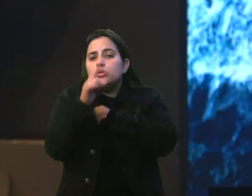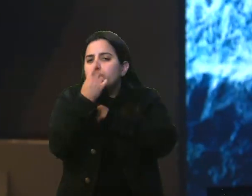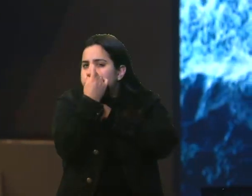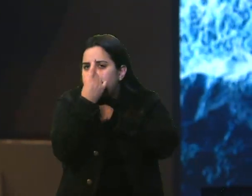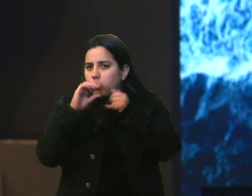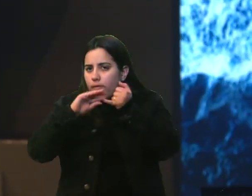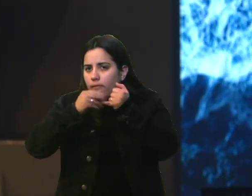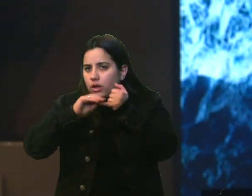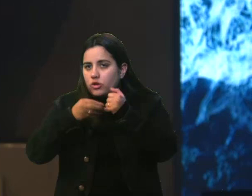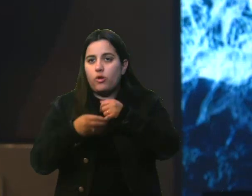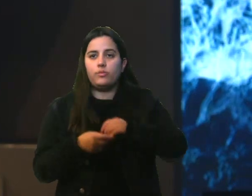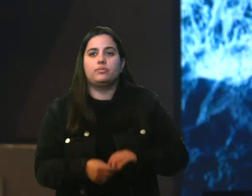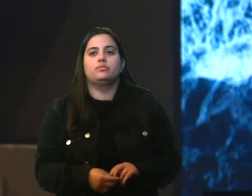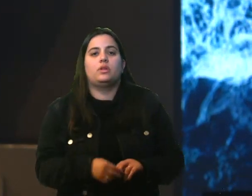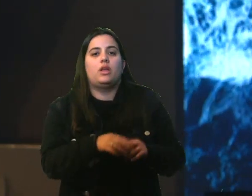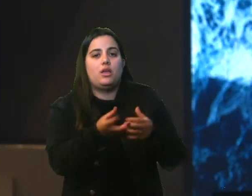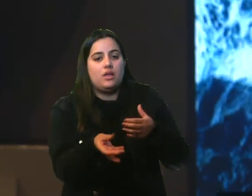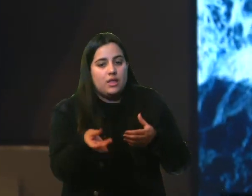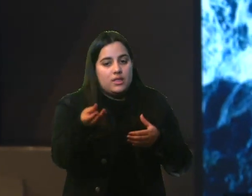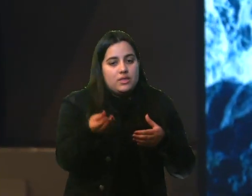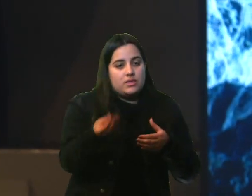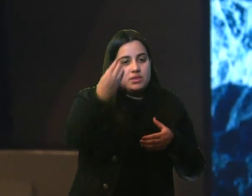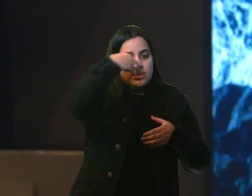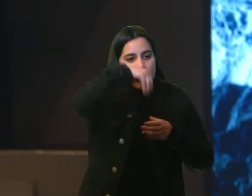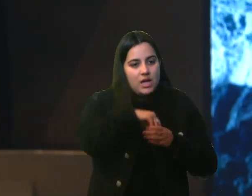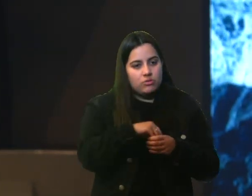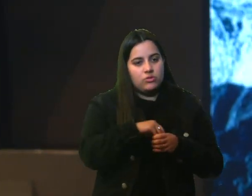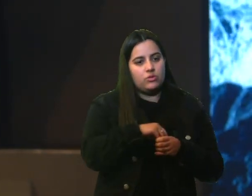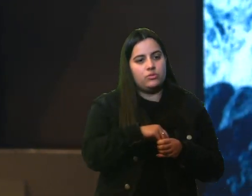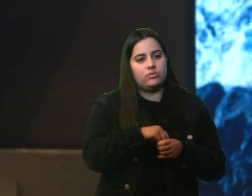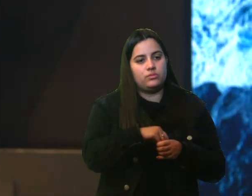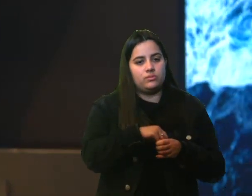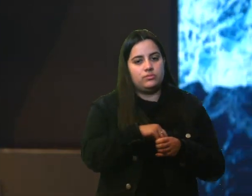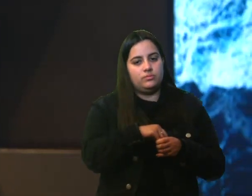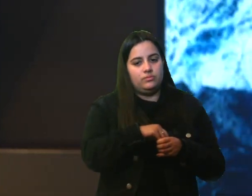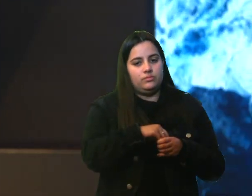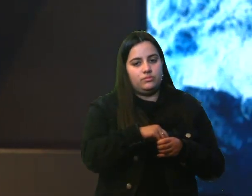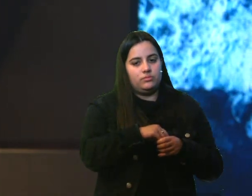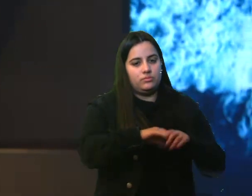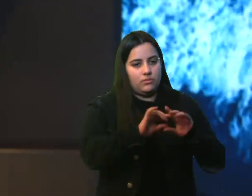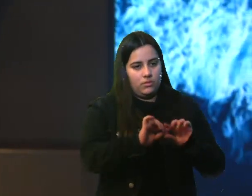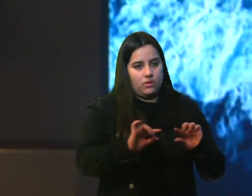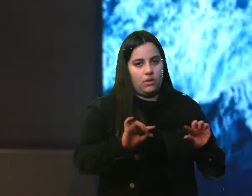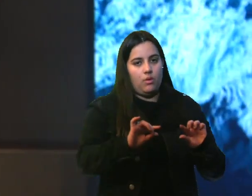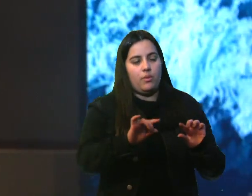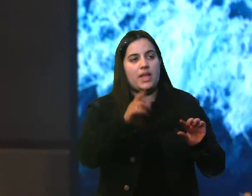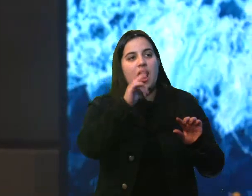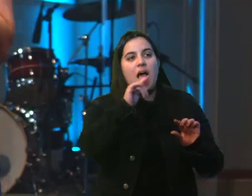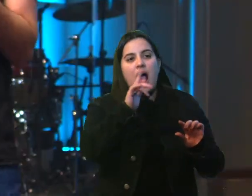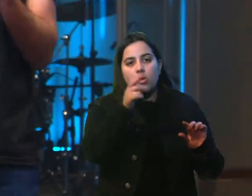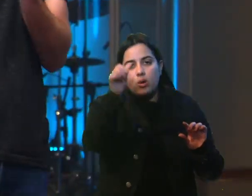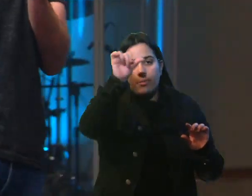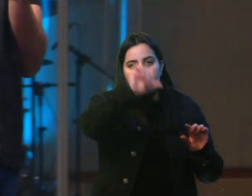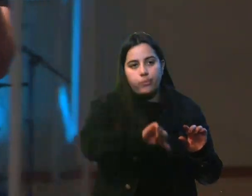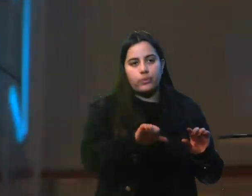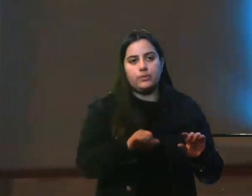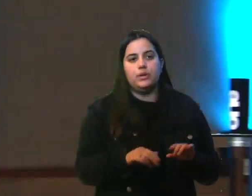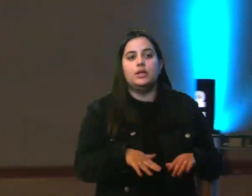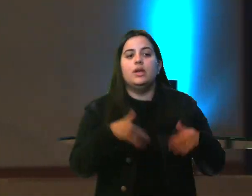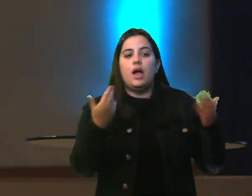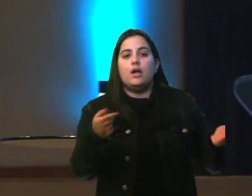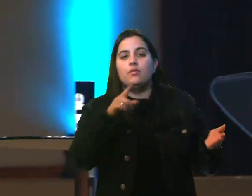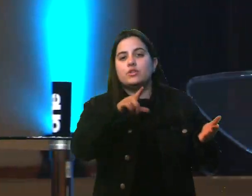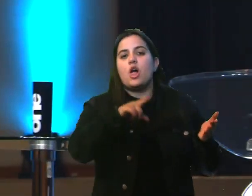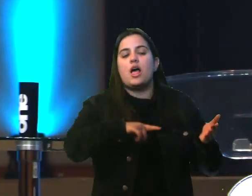feijão, coloca dentro do algodão e molha. E aí você bota